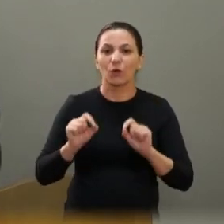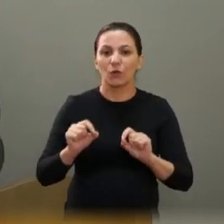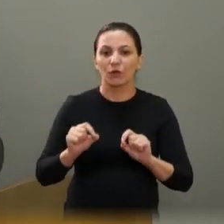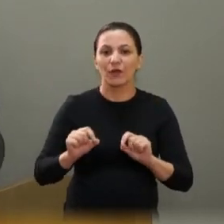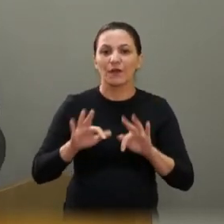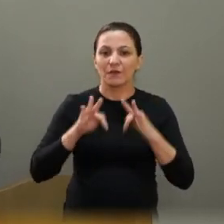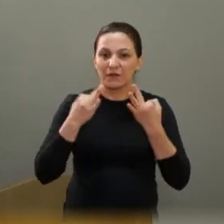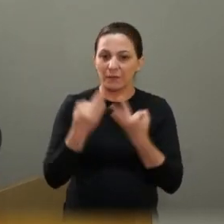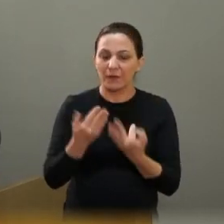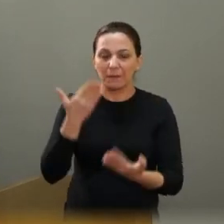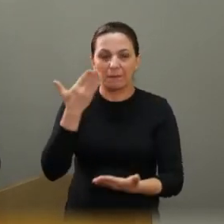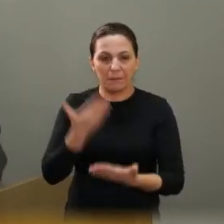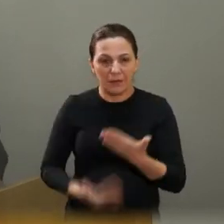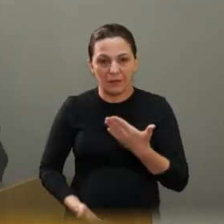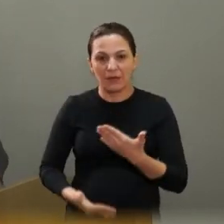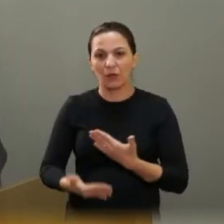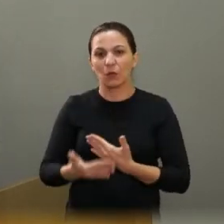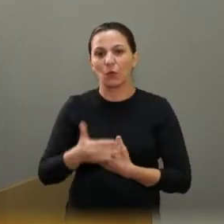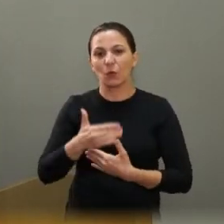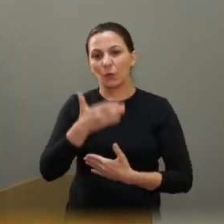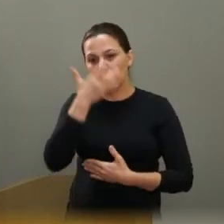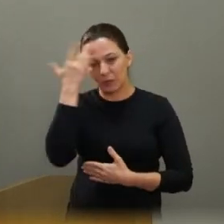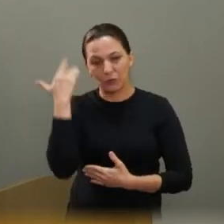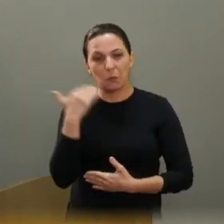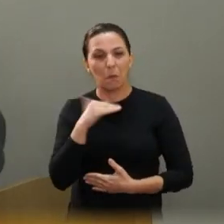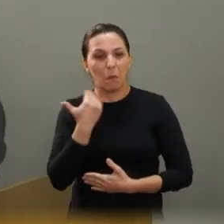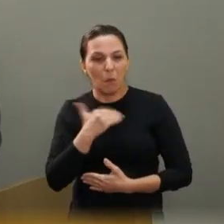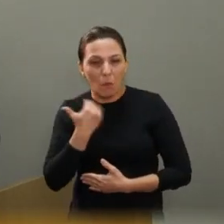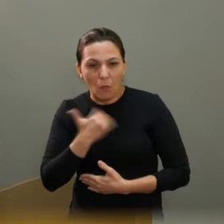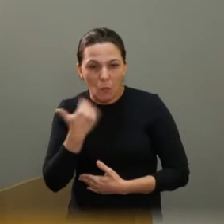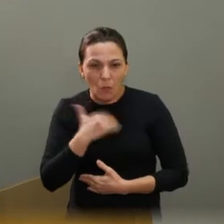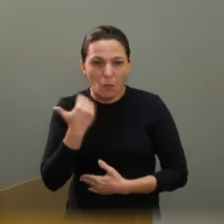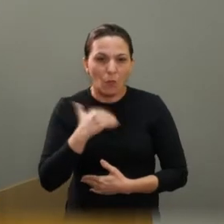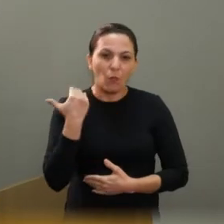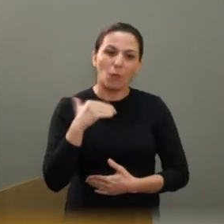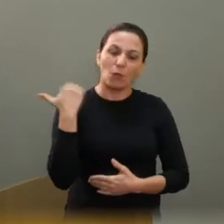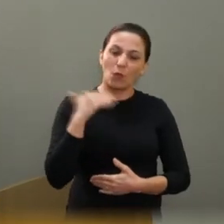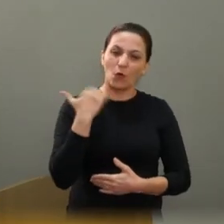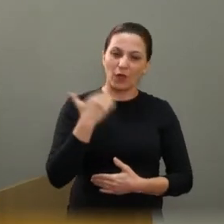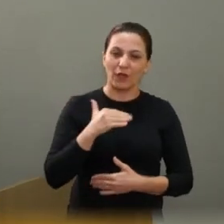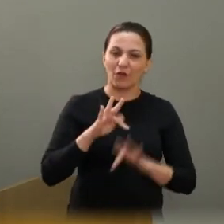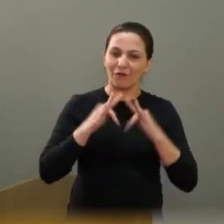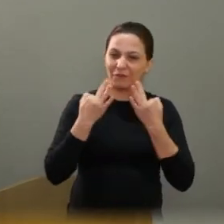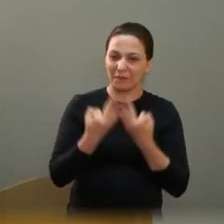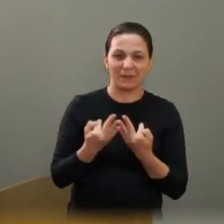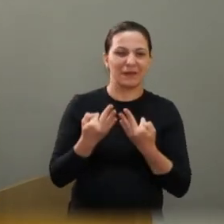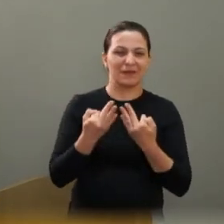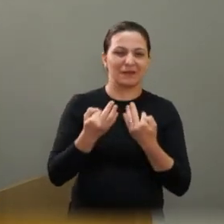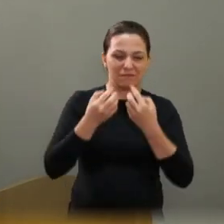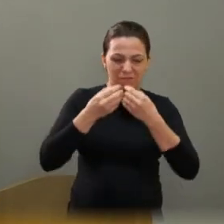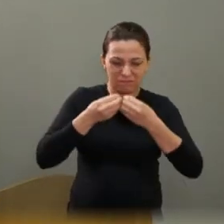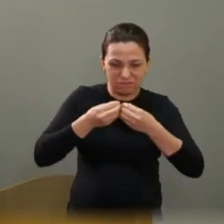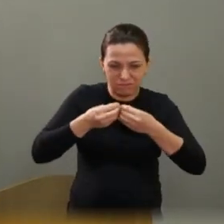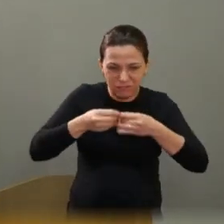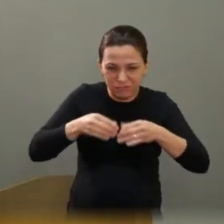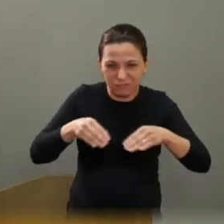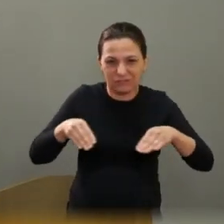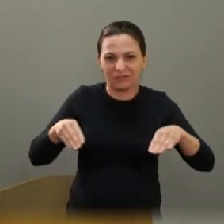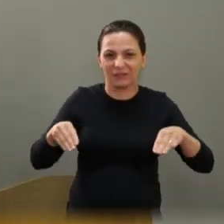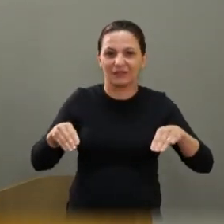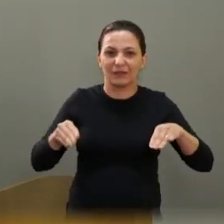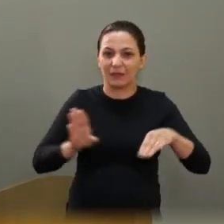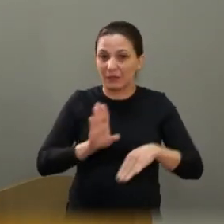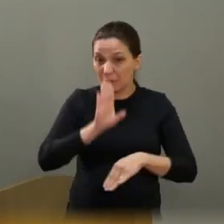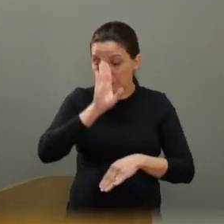essas famílias perderam os seus queridos um é um pen material mais destruiu a família com seus entes queridos que estavam